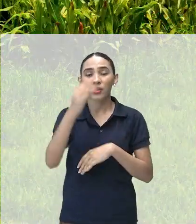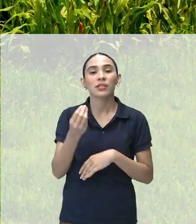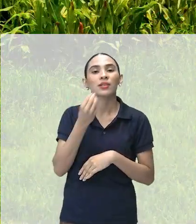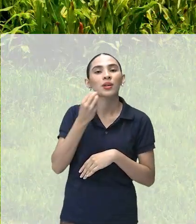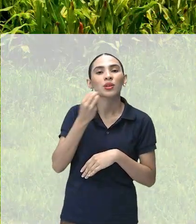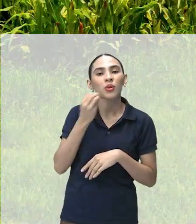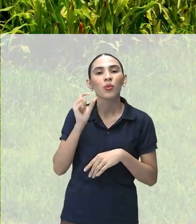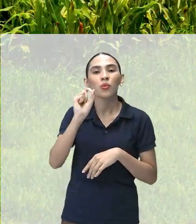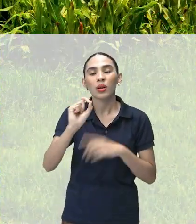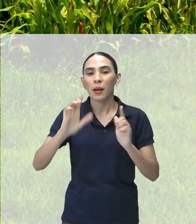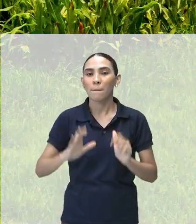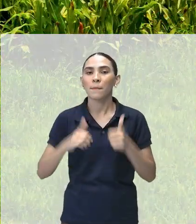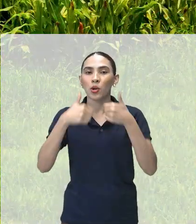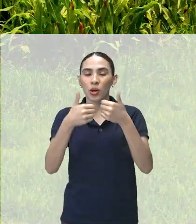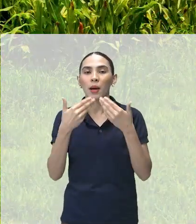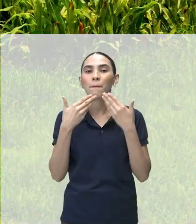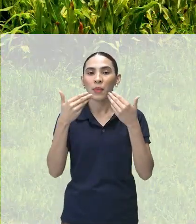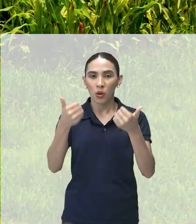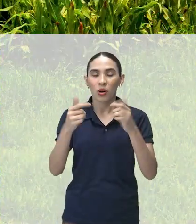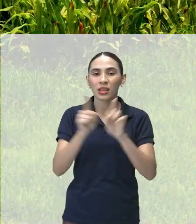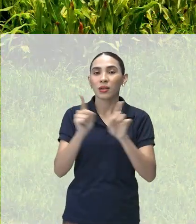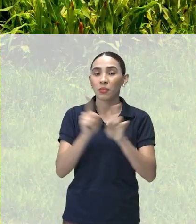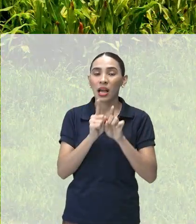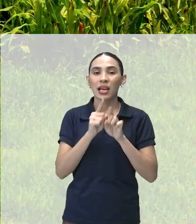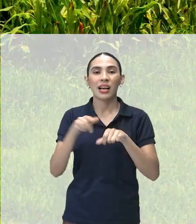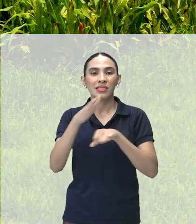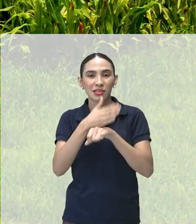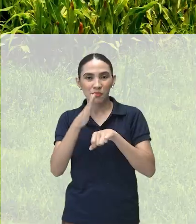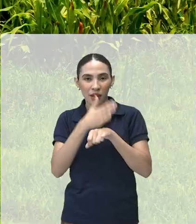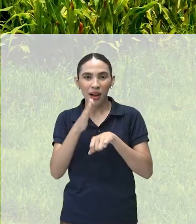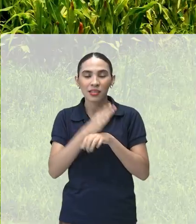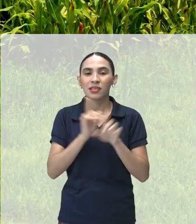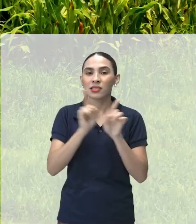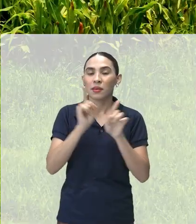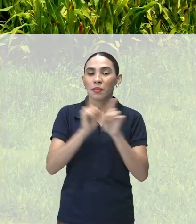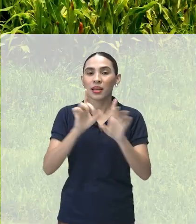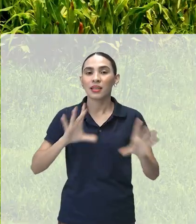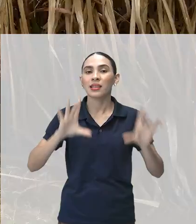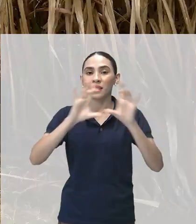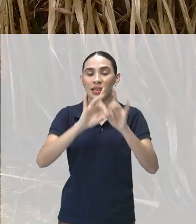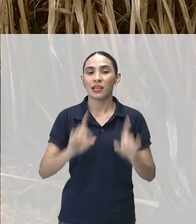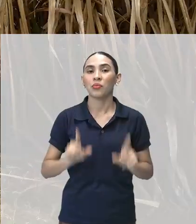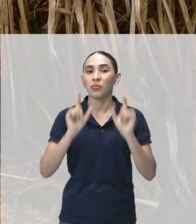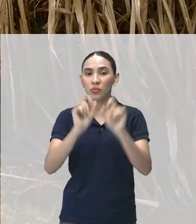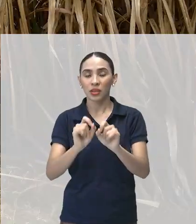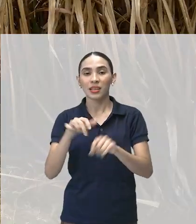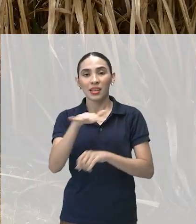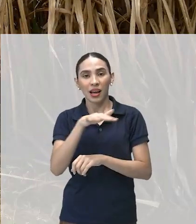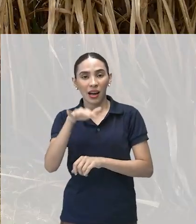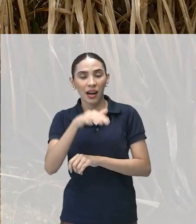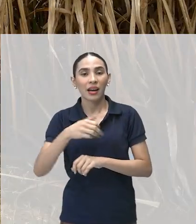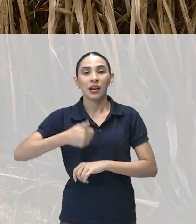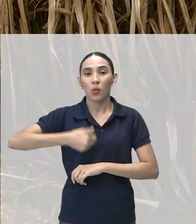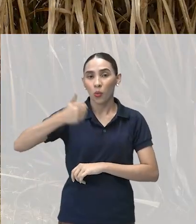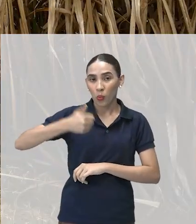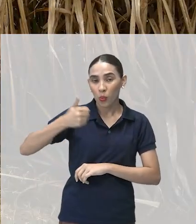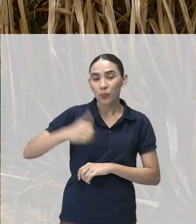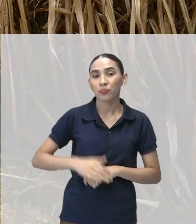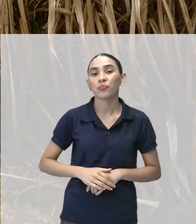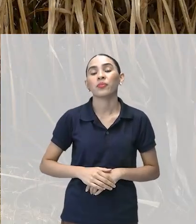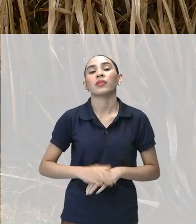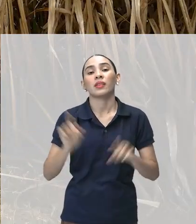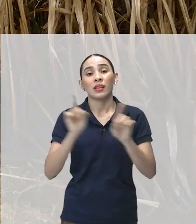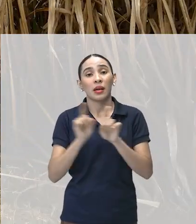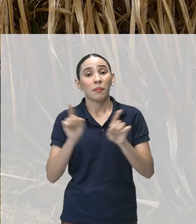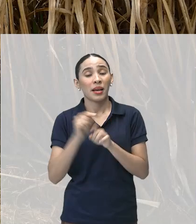aí melhorar cada vez mais essas atividades que estão ligadas com o setor primário, tá? E